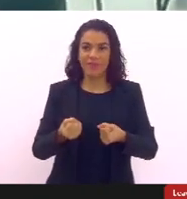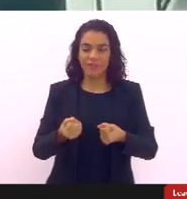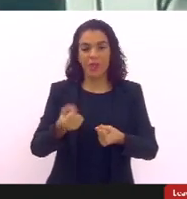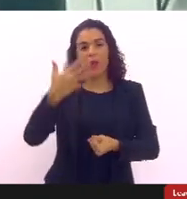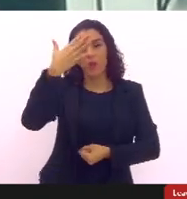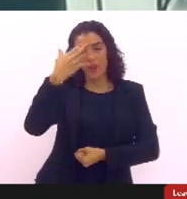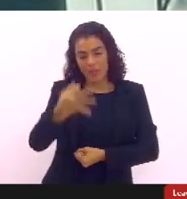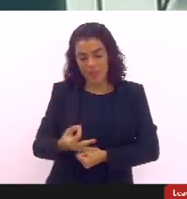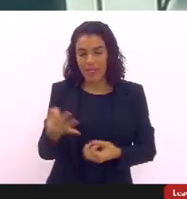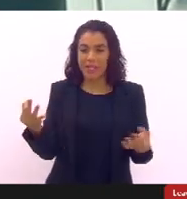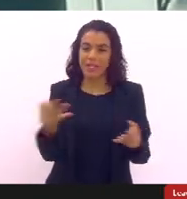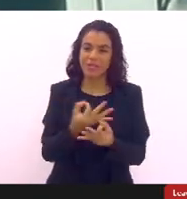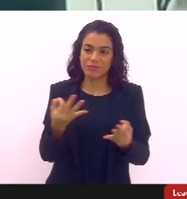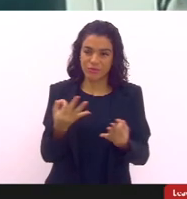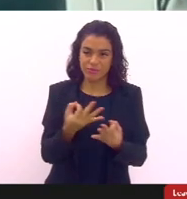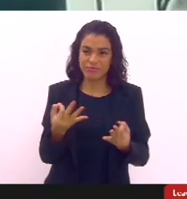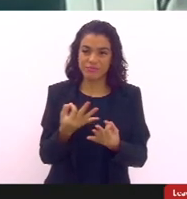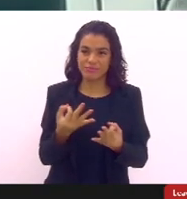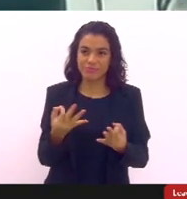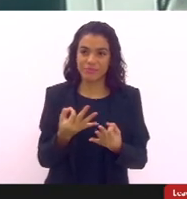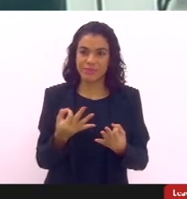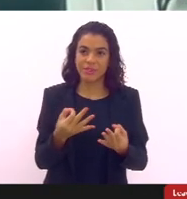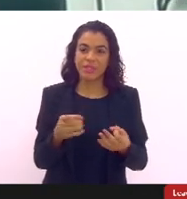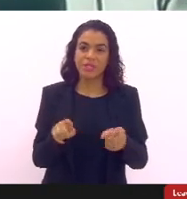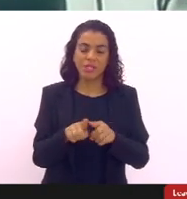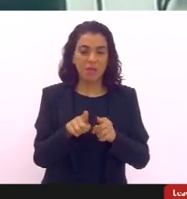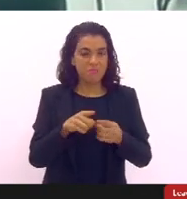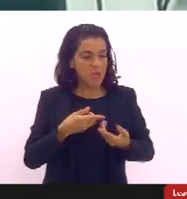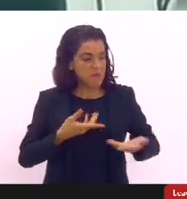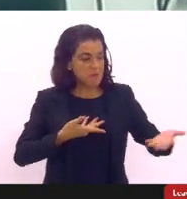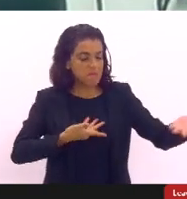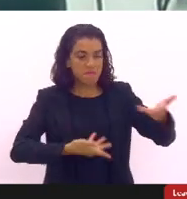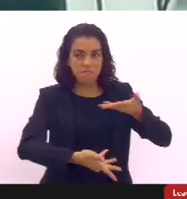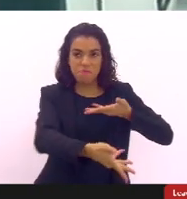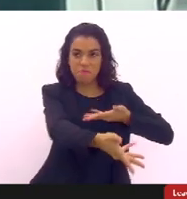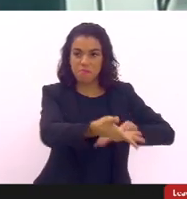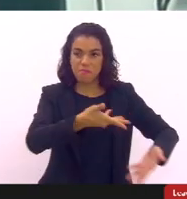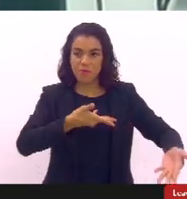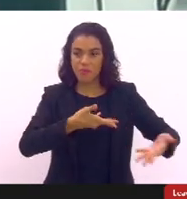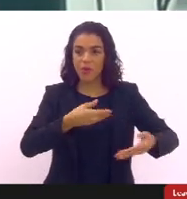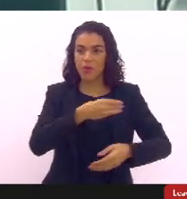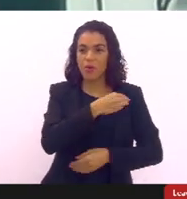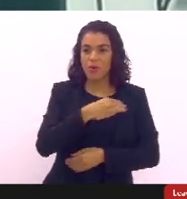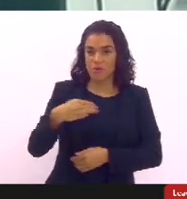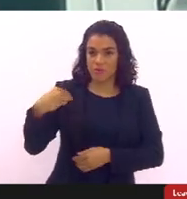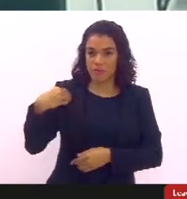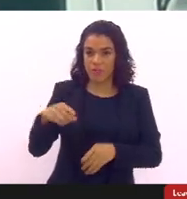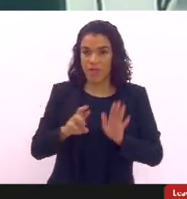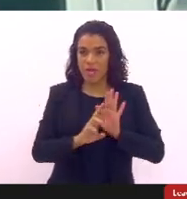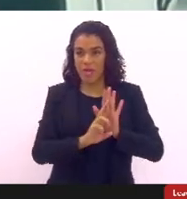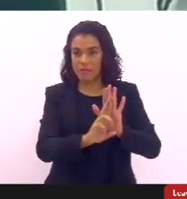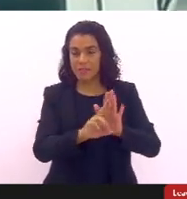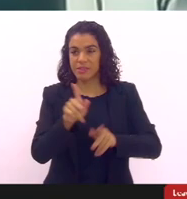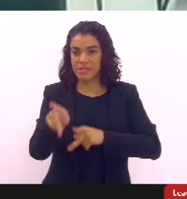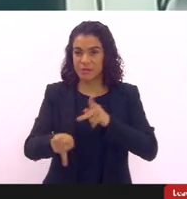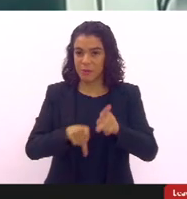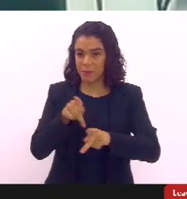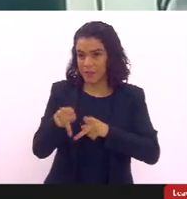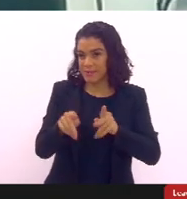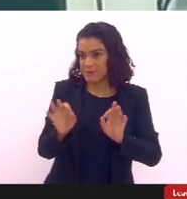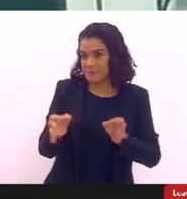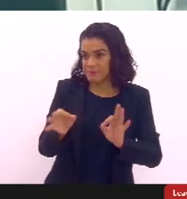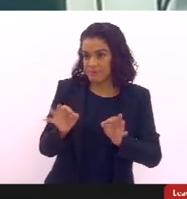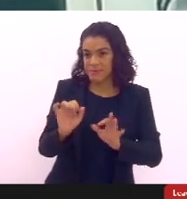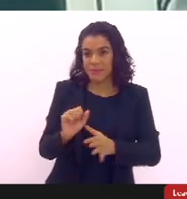entendo perfeitamente e compactuo com o Ministério Público representando a população, né,